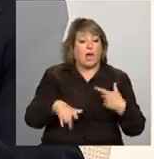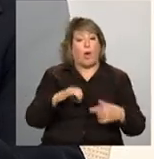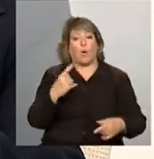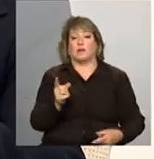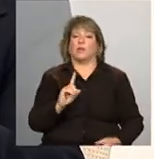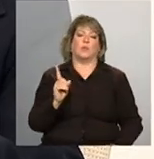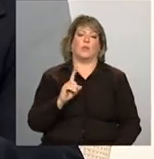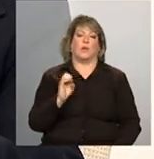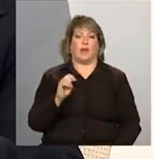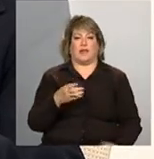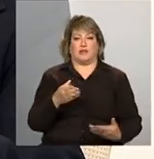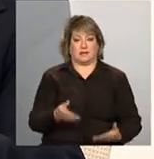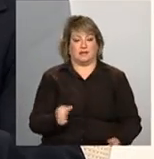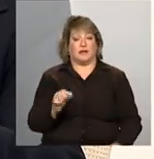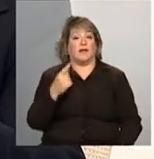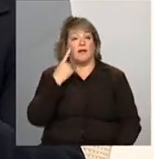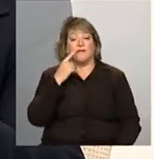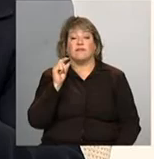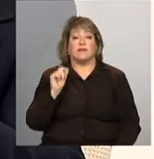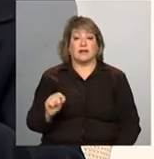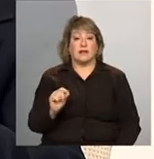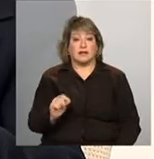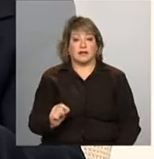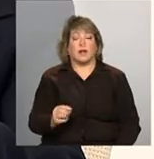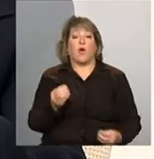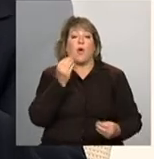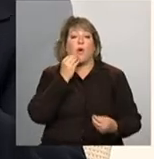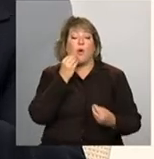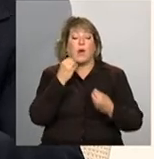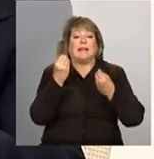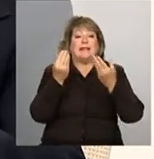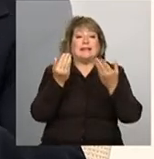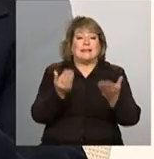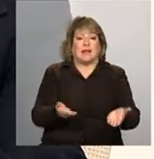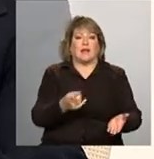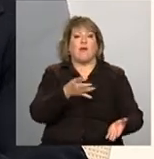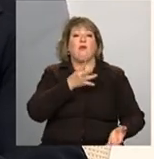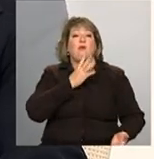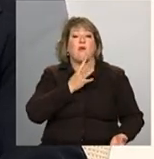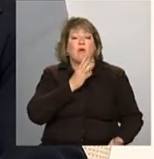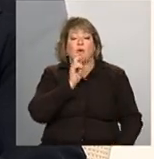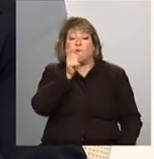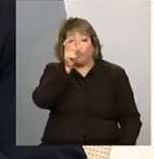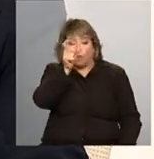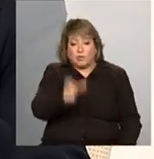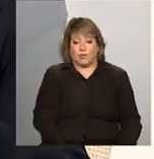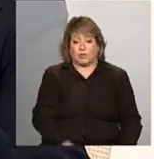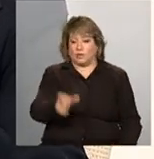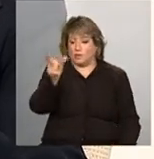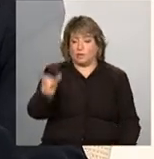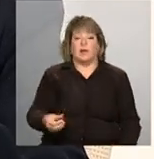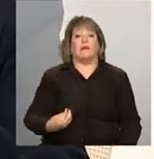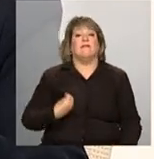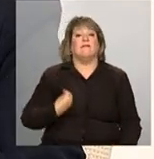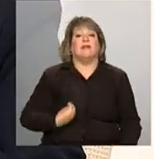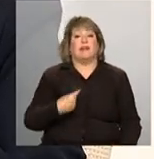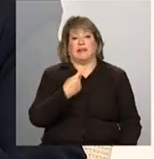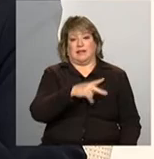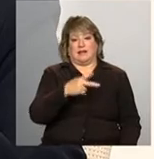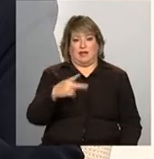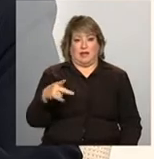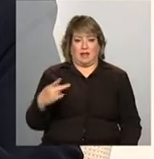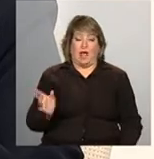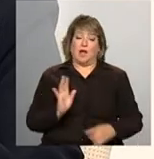não é? Na verdade, é uma oportunidade para conhecer a realidade dessas pessoas e proceder os